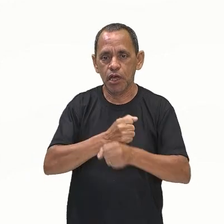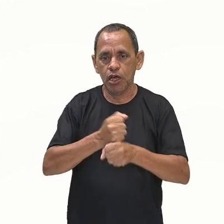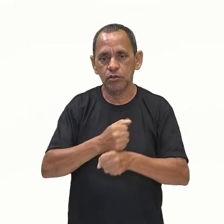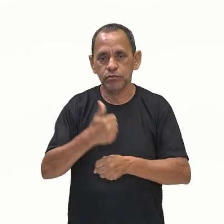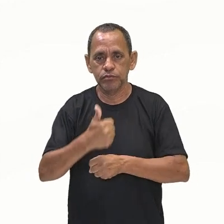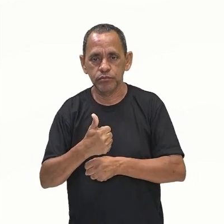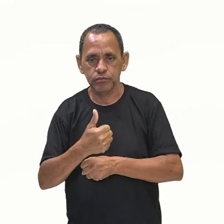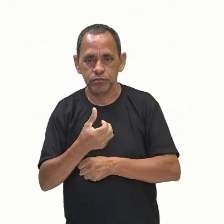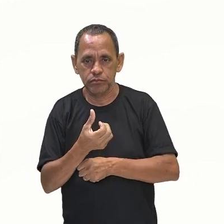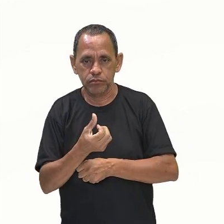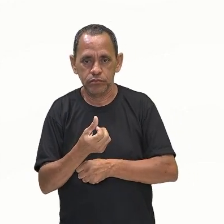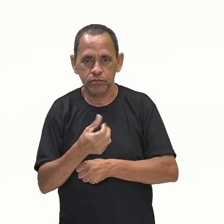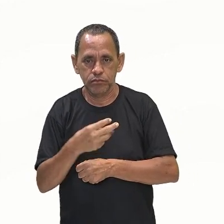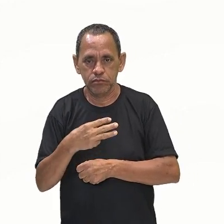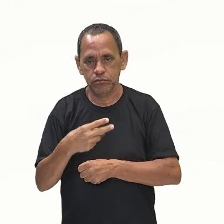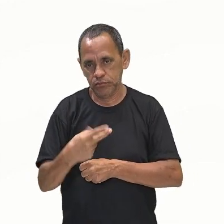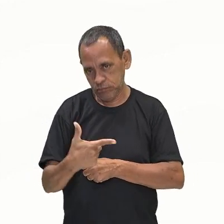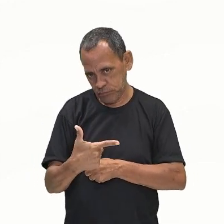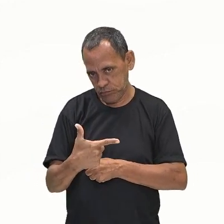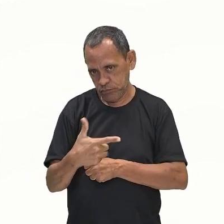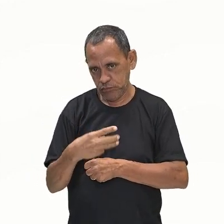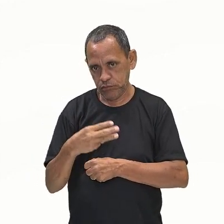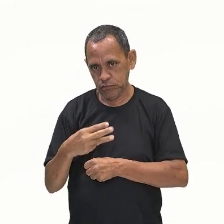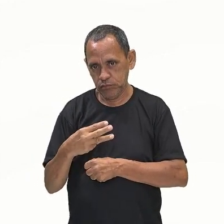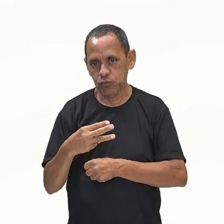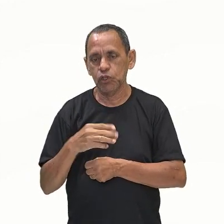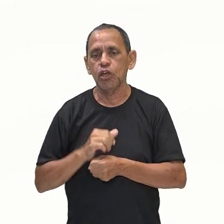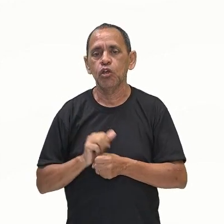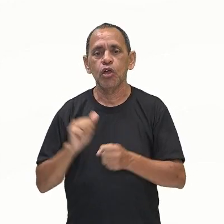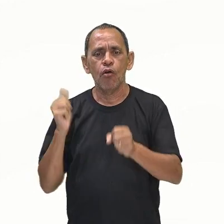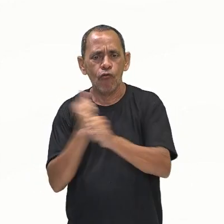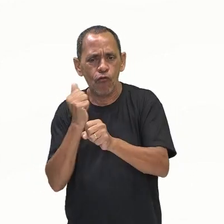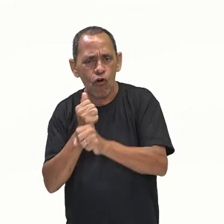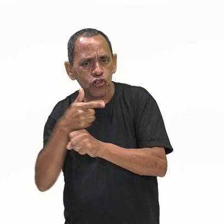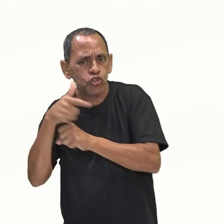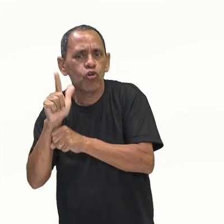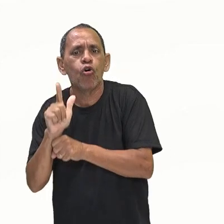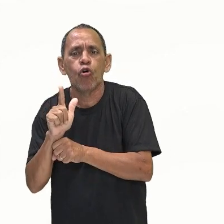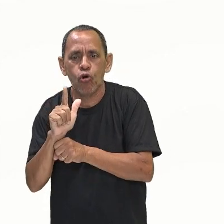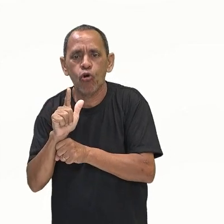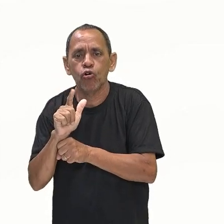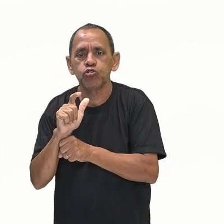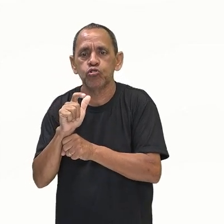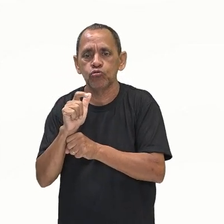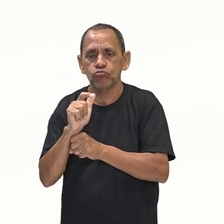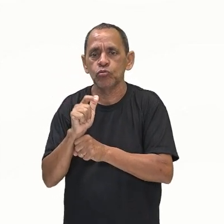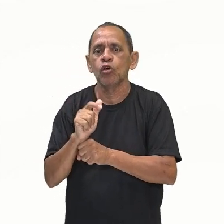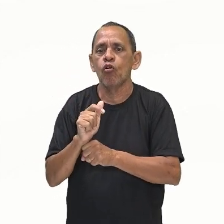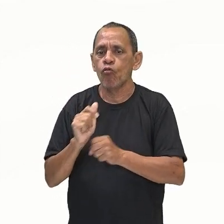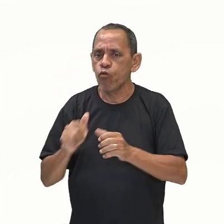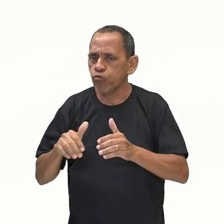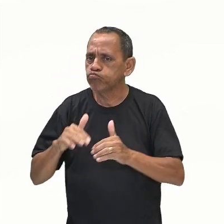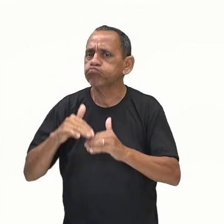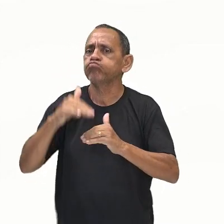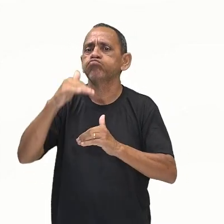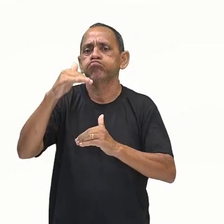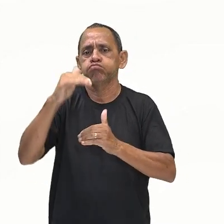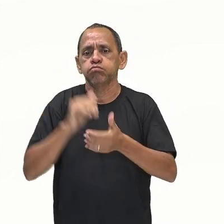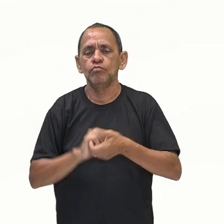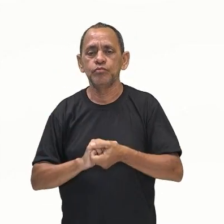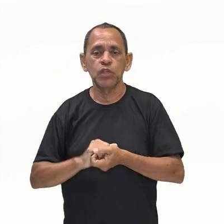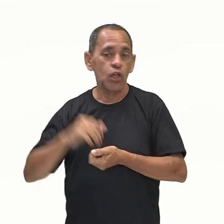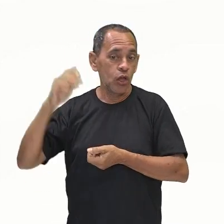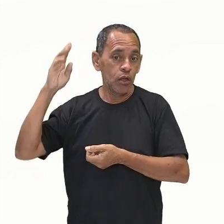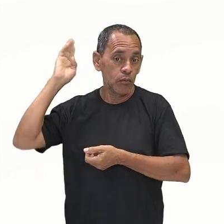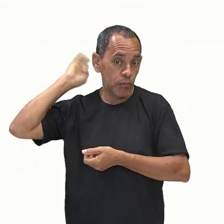nova fortificação é também construída, que é o Forte de Santo Antônio de Gurupá, no estado do Pará. O